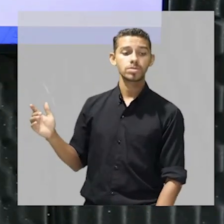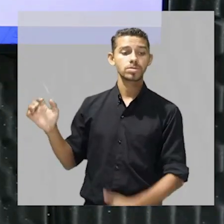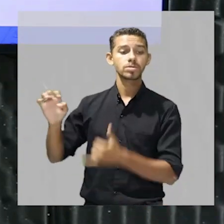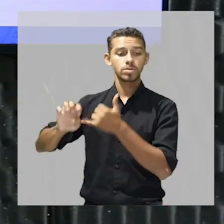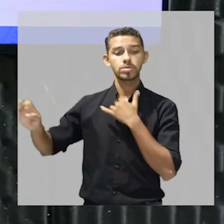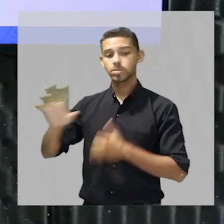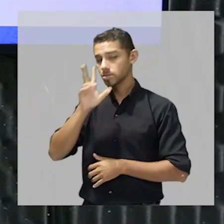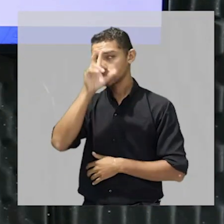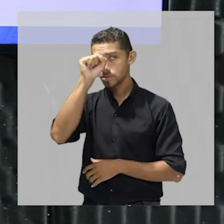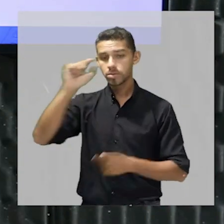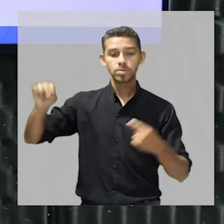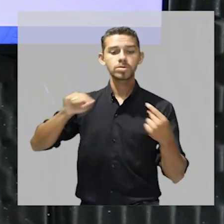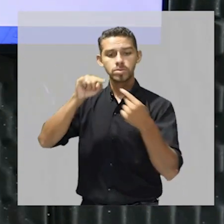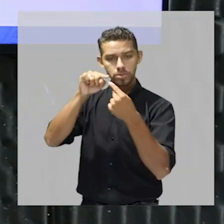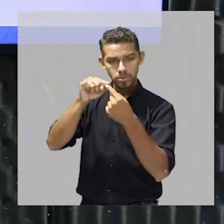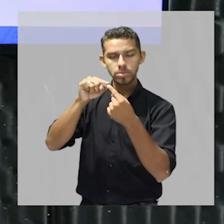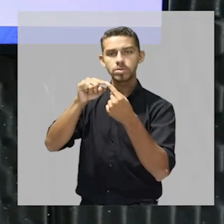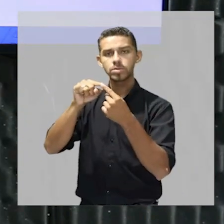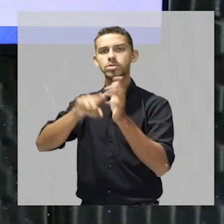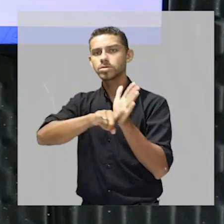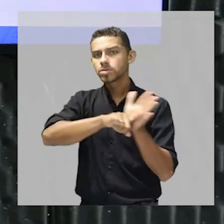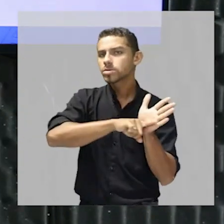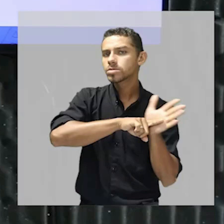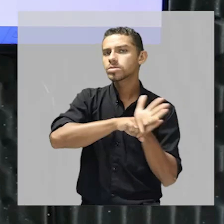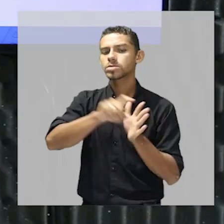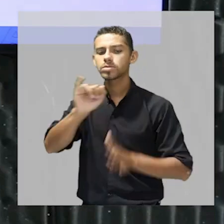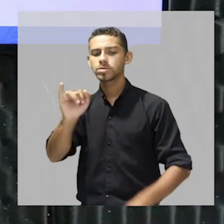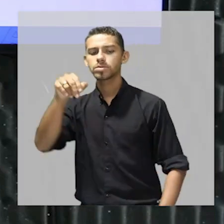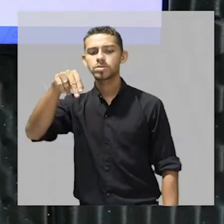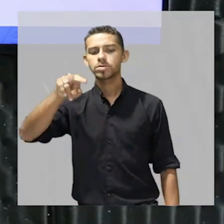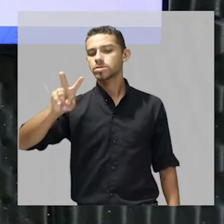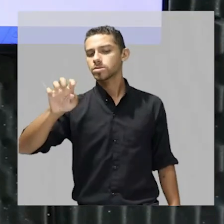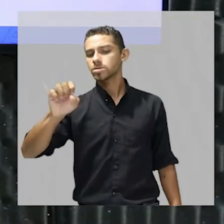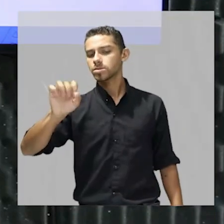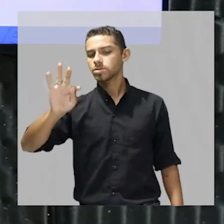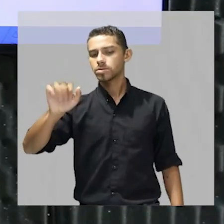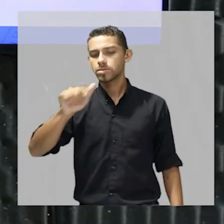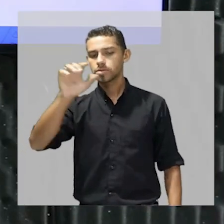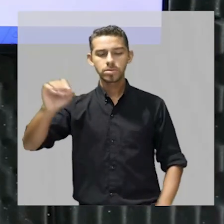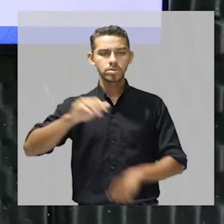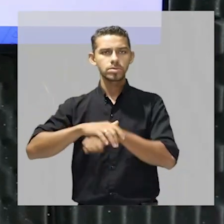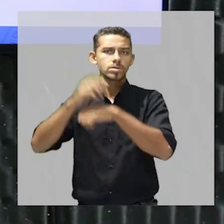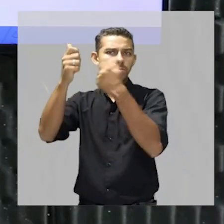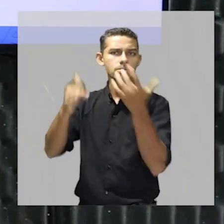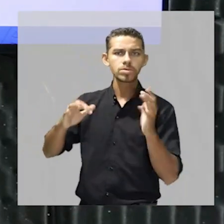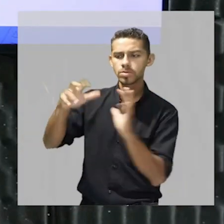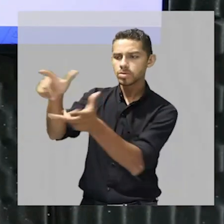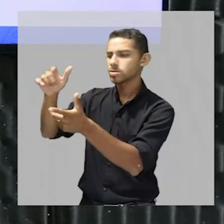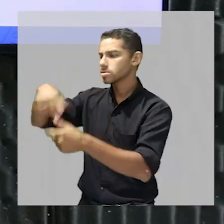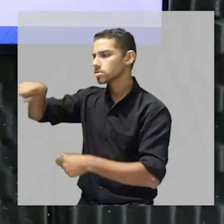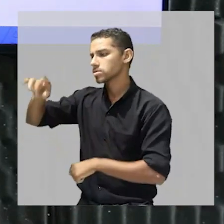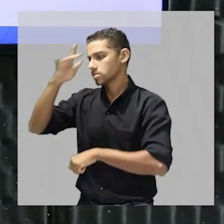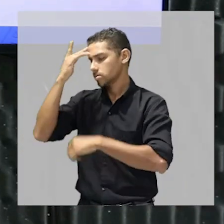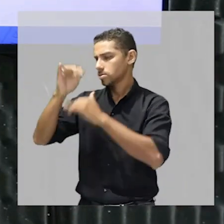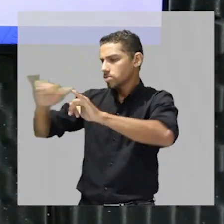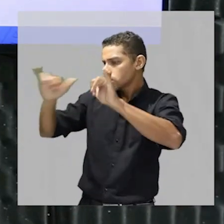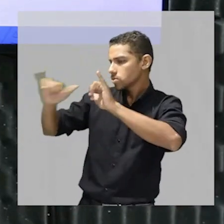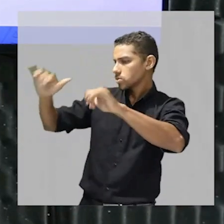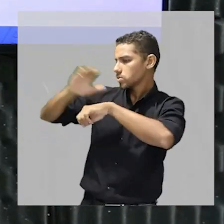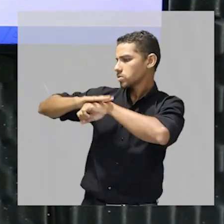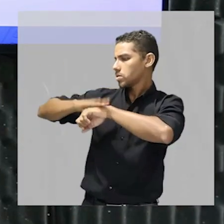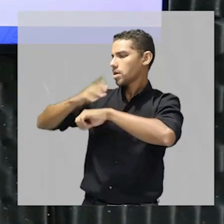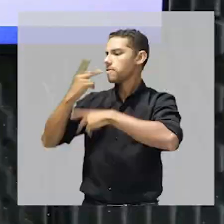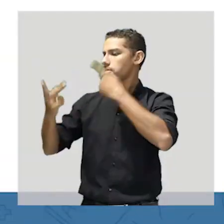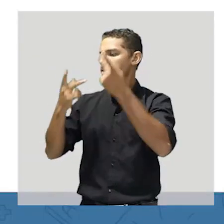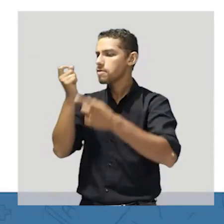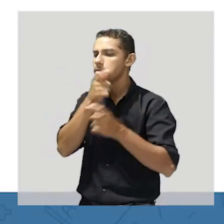seu potencial como objeto de investigação então ele fala aí por onde ela em todo mundo todo mundo conta fala de